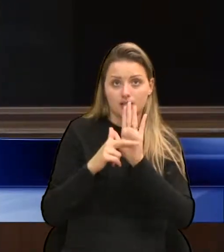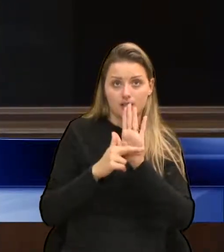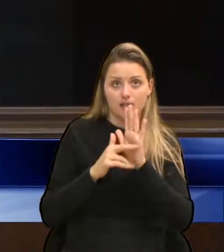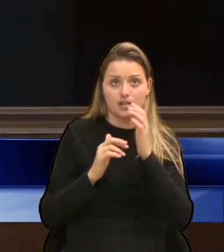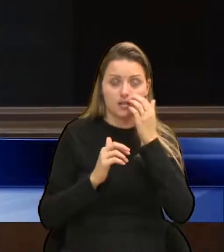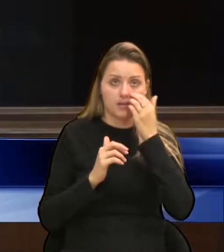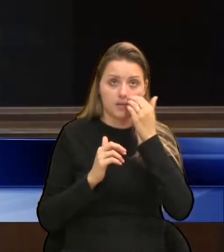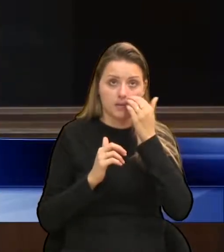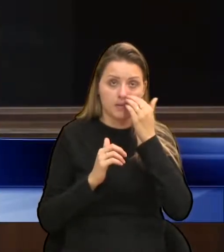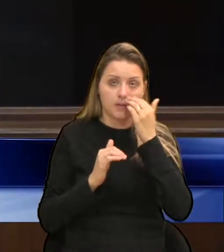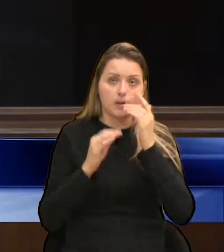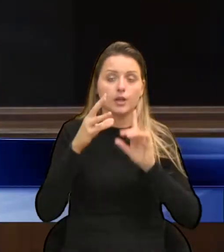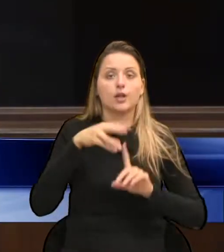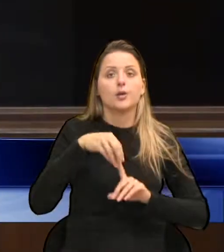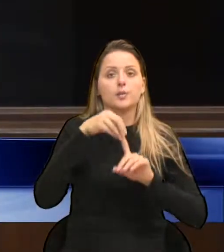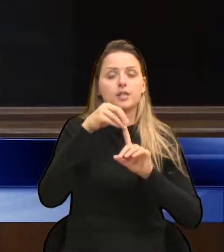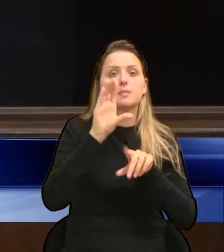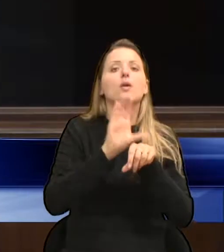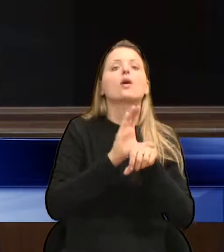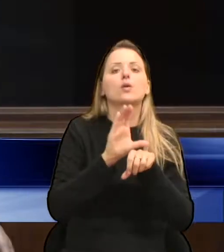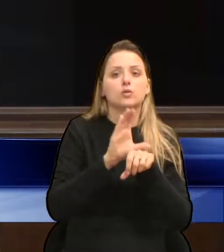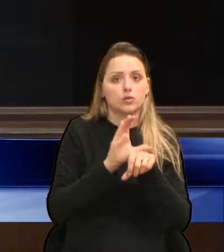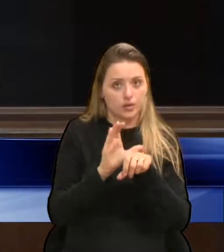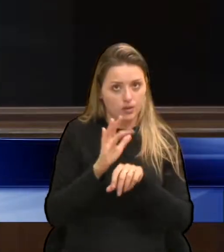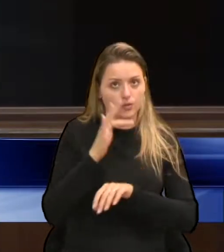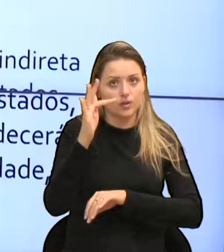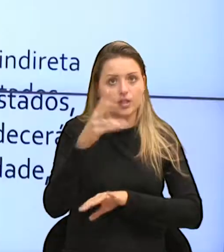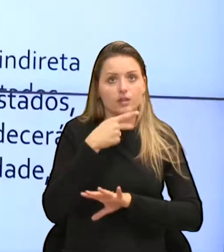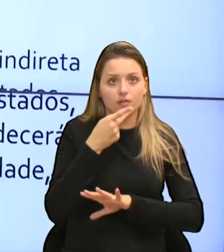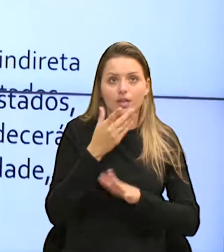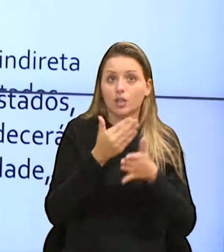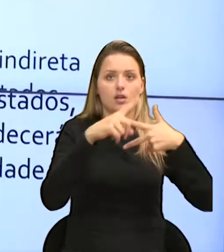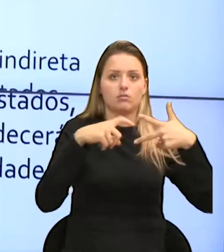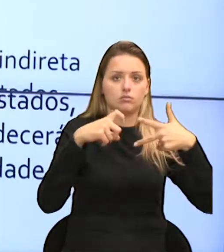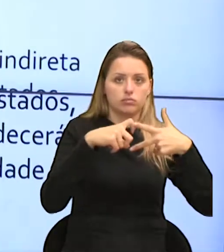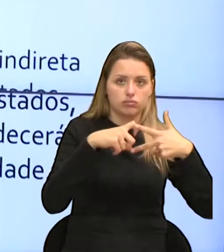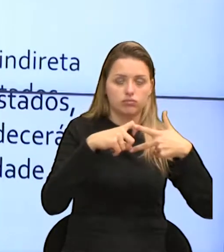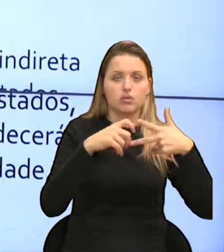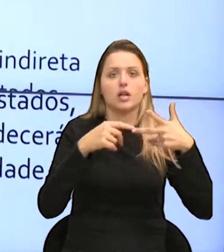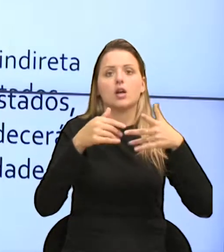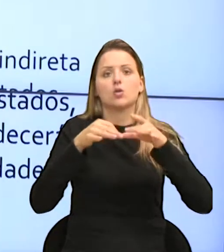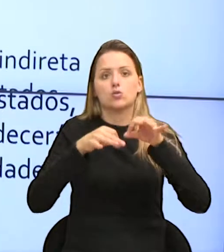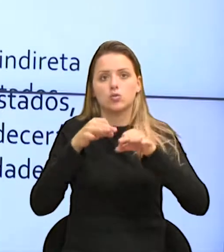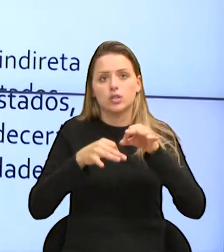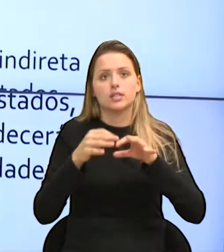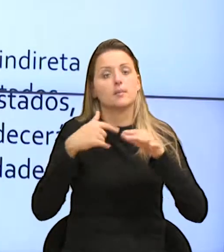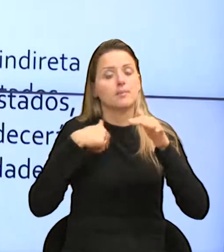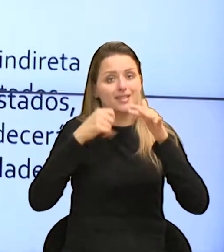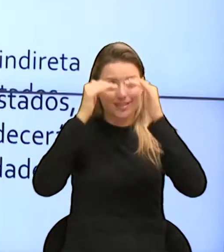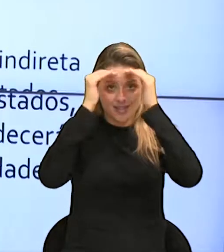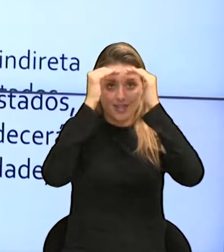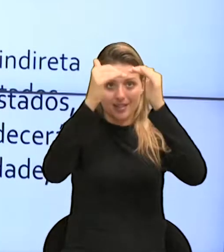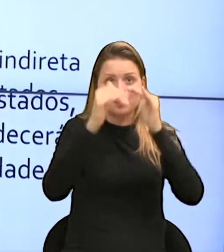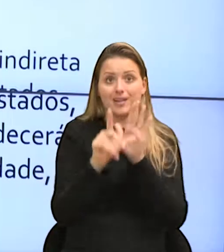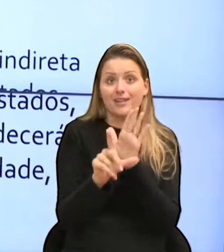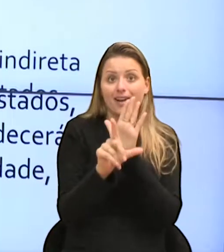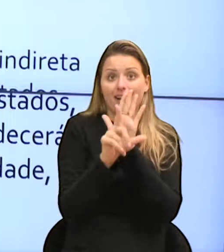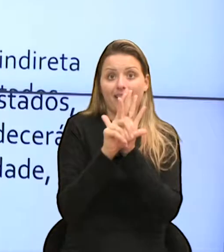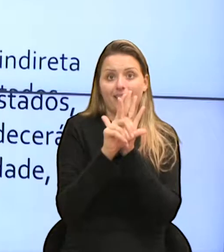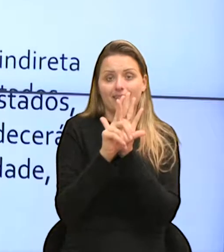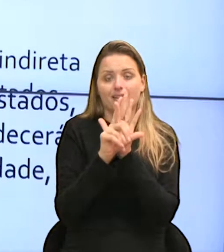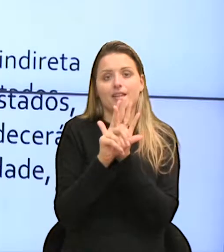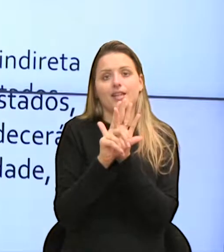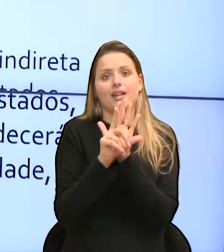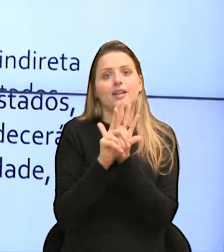então principalmente a constituição federal que diz que todos são iguais obedecer aos princípios da legalidade impessoalidade